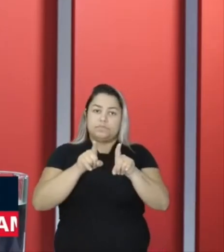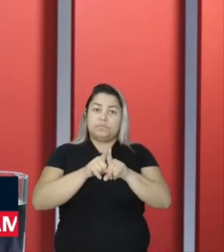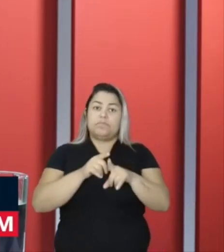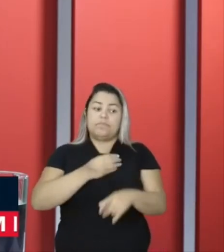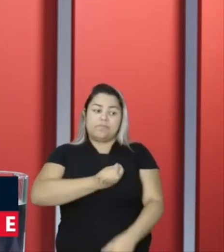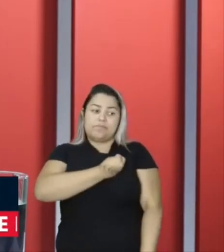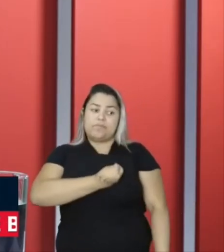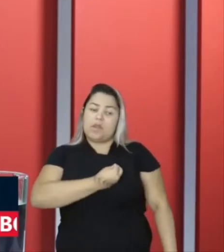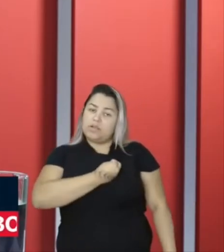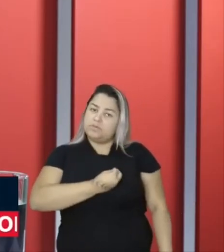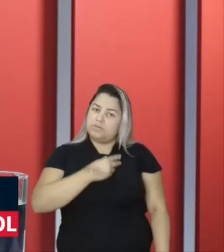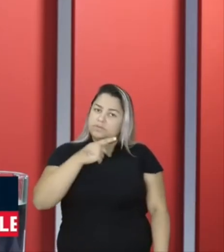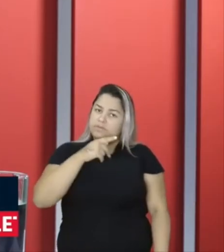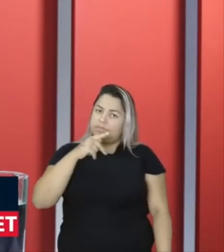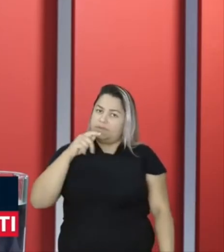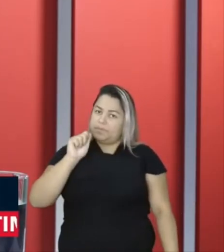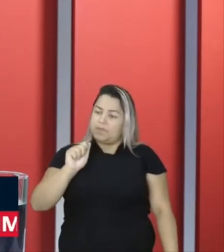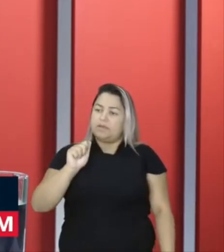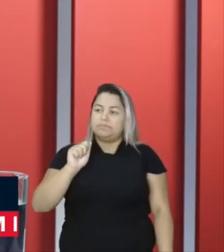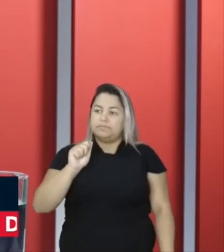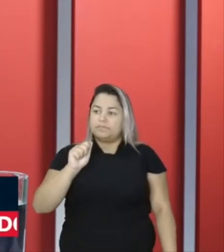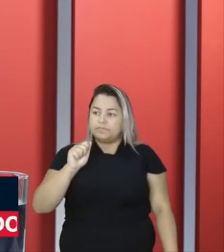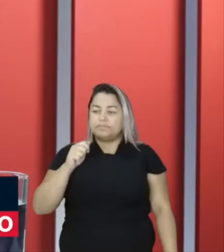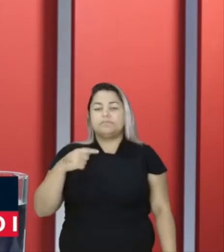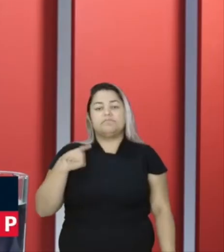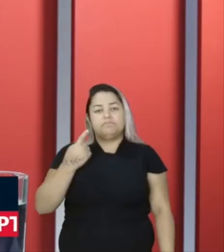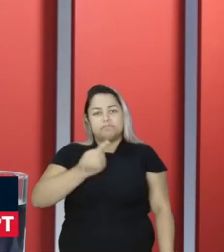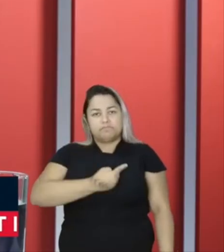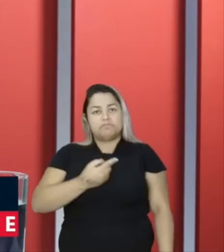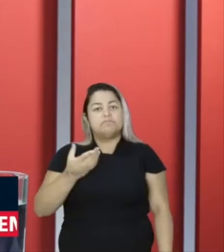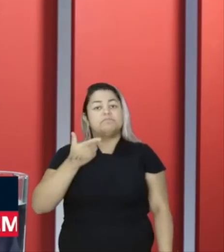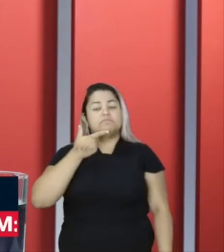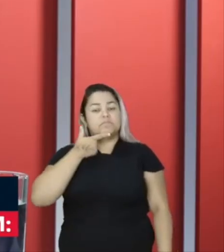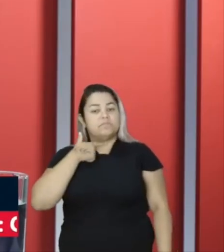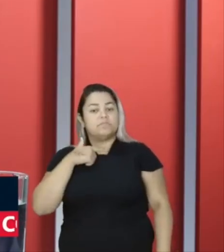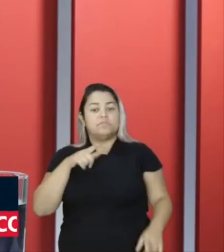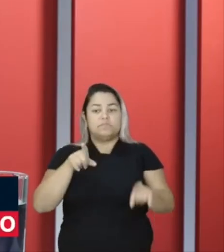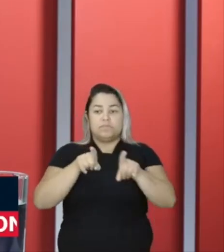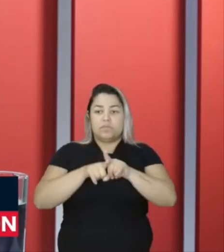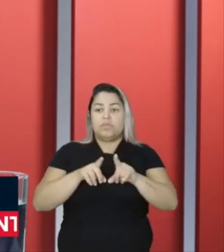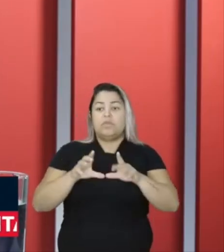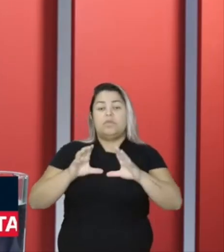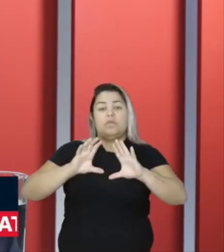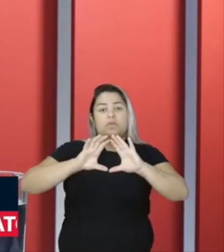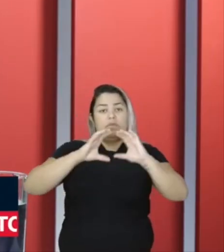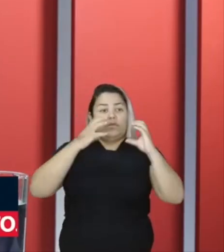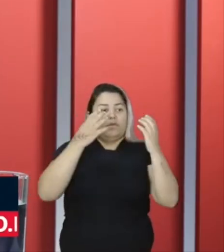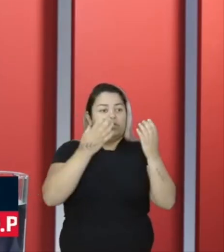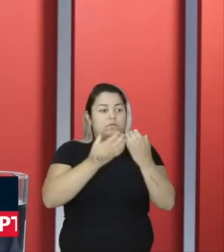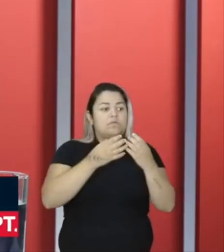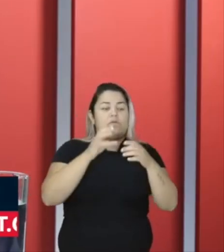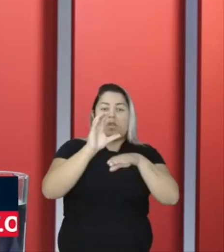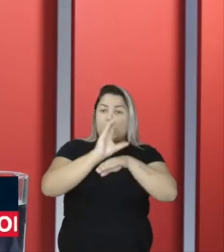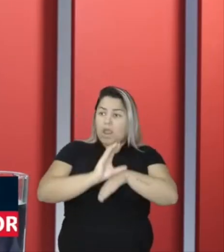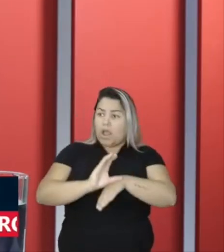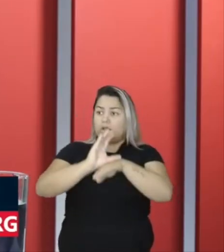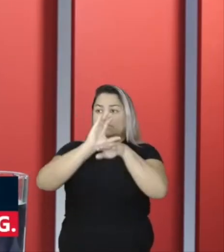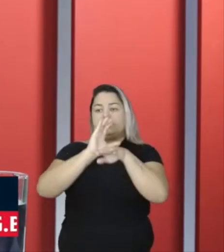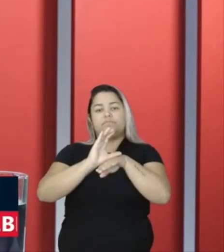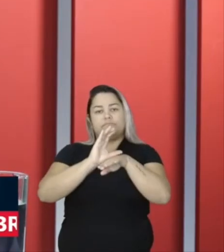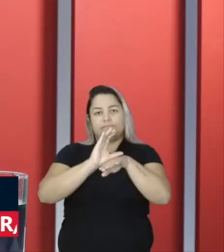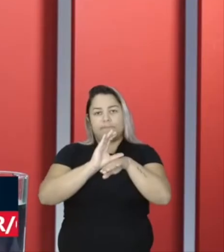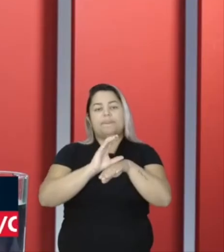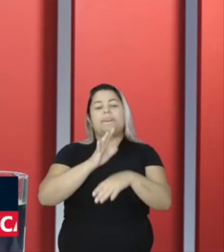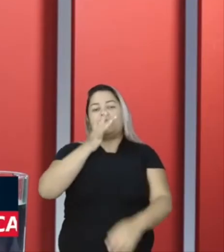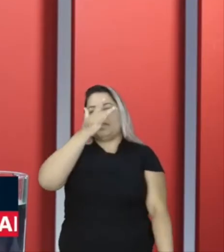PPA. Nós queremos que isso continue assim e que em cada conferência, em cada conselho, as pessoas